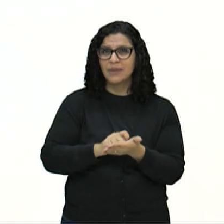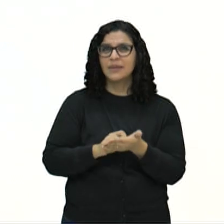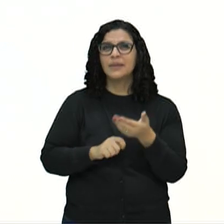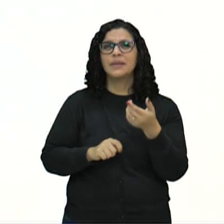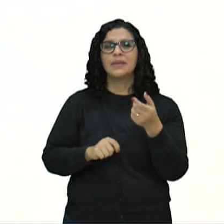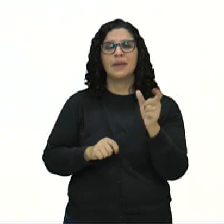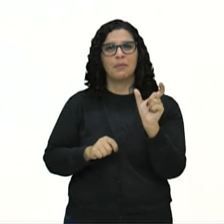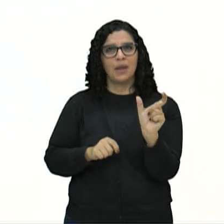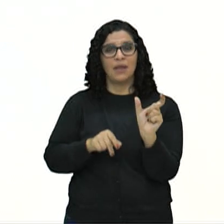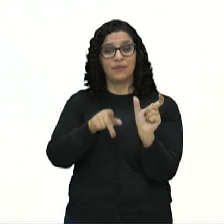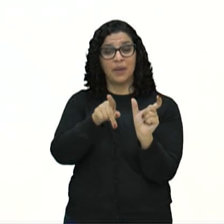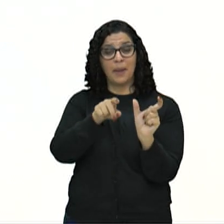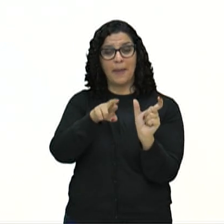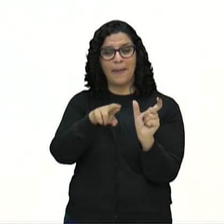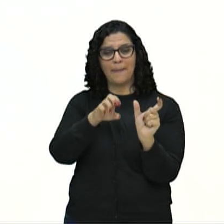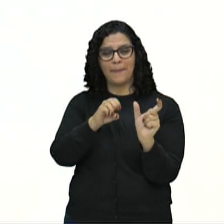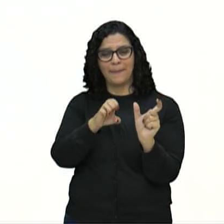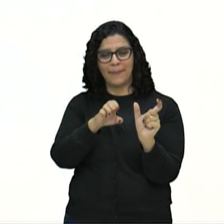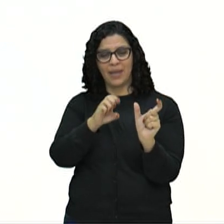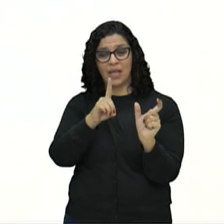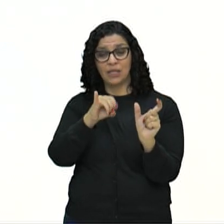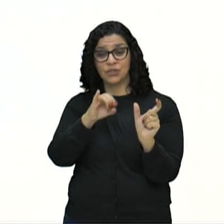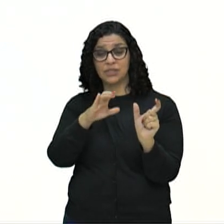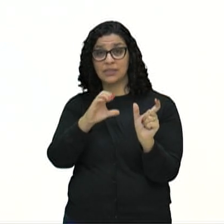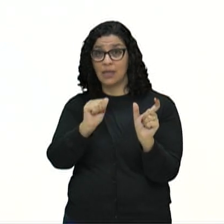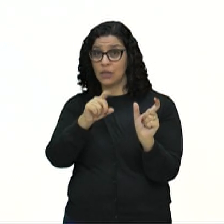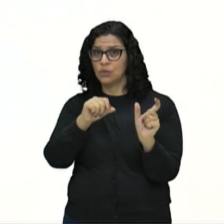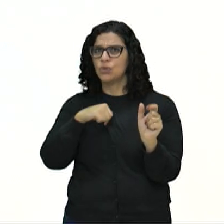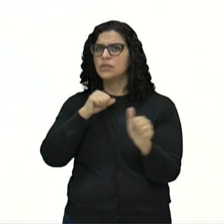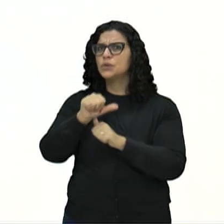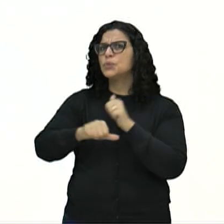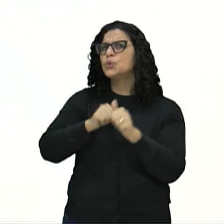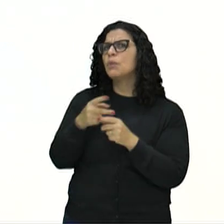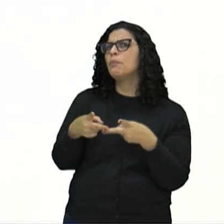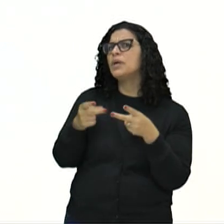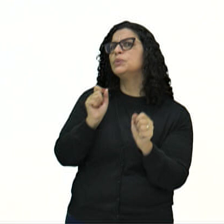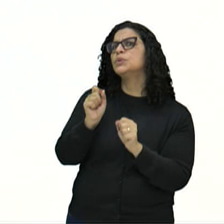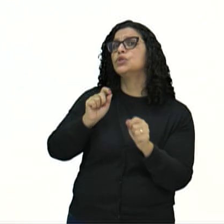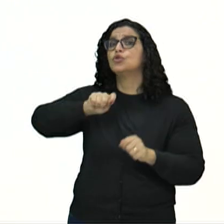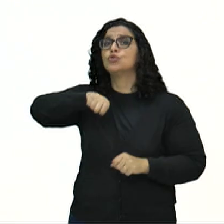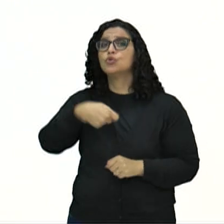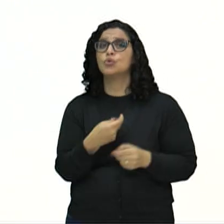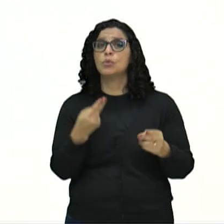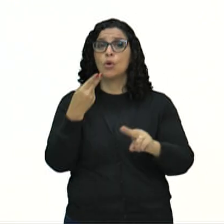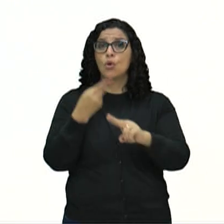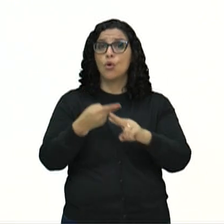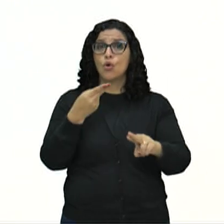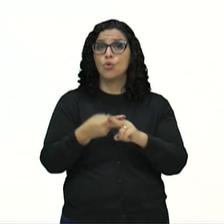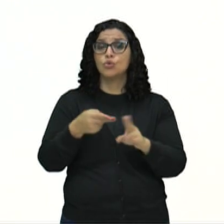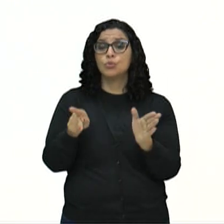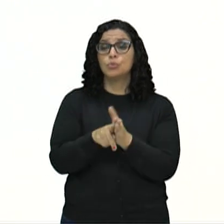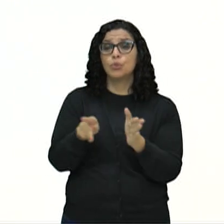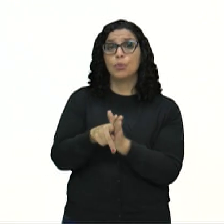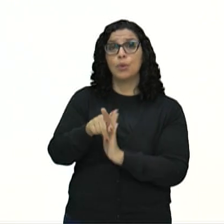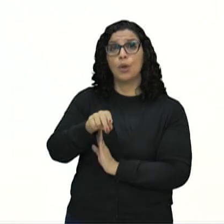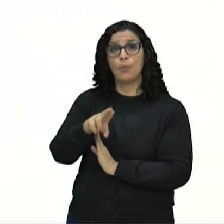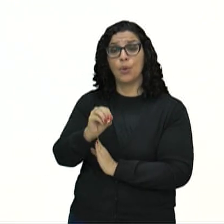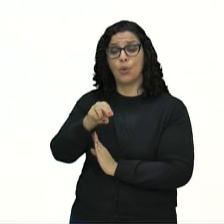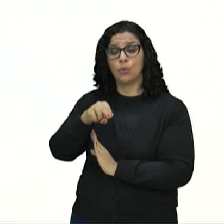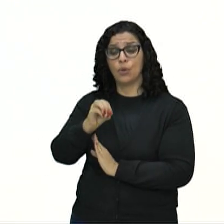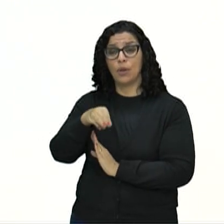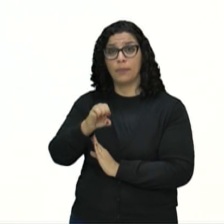Ao reescrever o predicado, que alteração você percebeu em relação ao uso do pronome? Letra